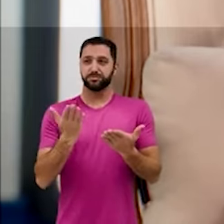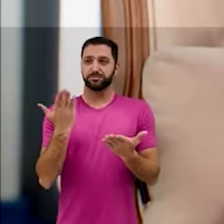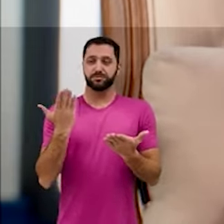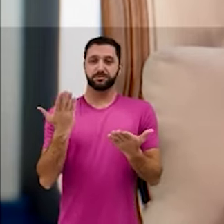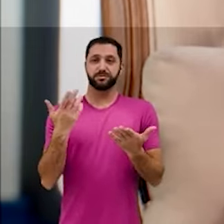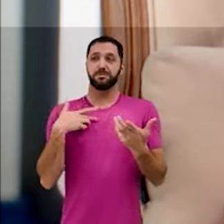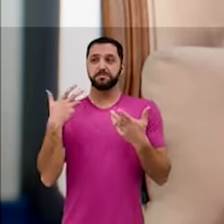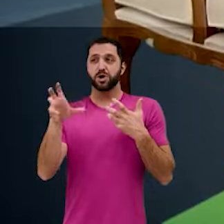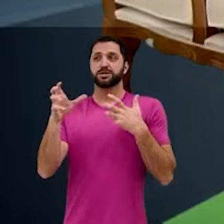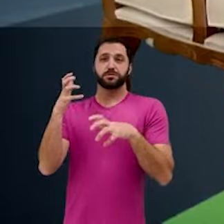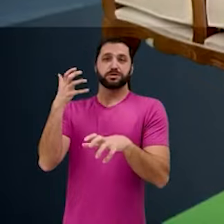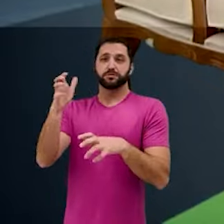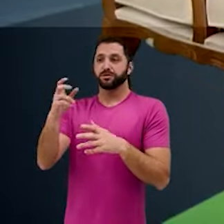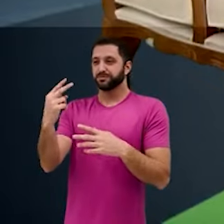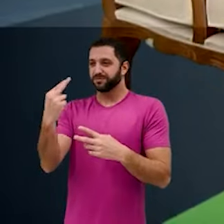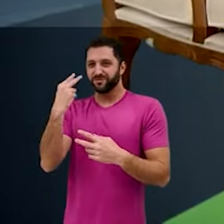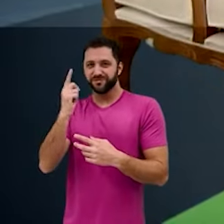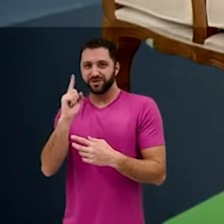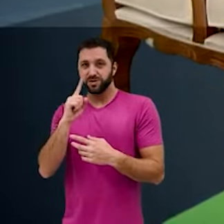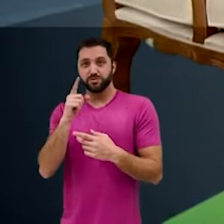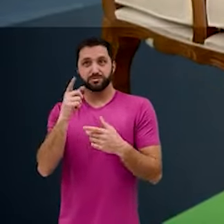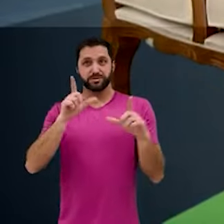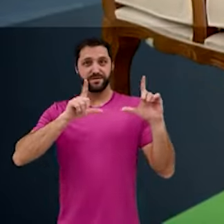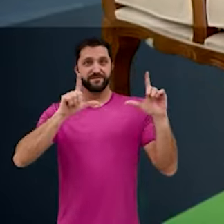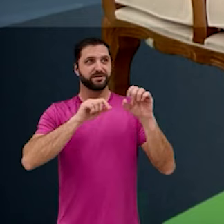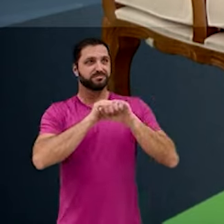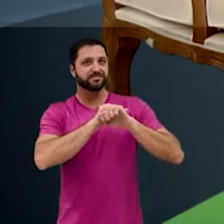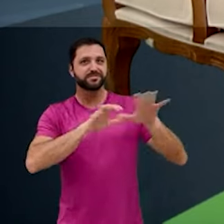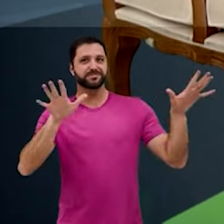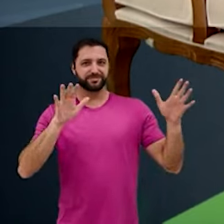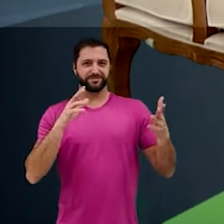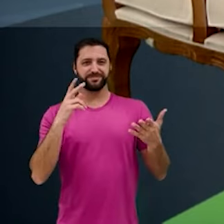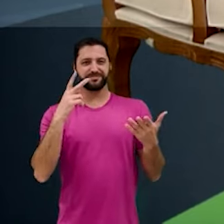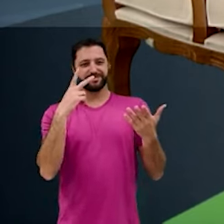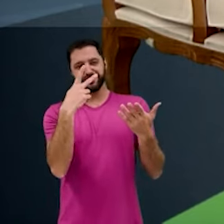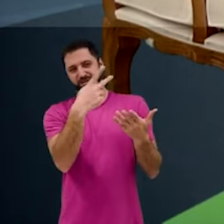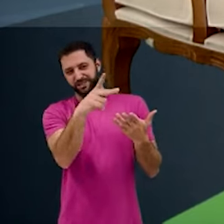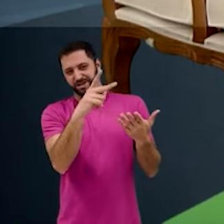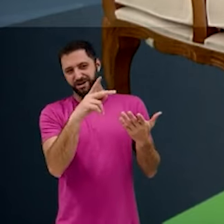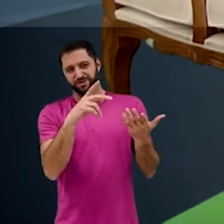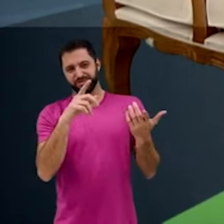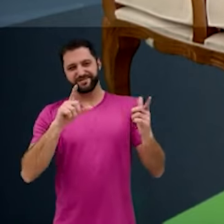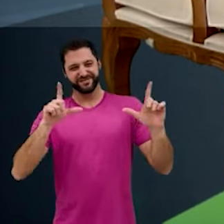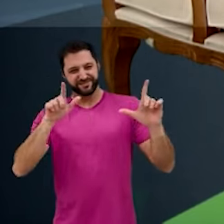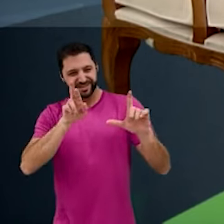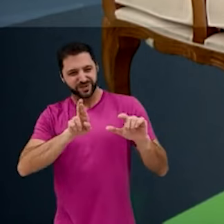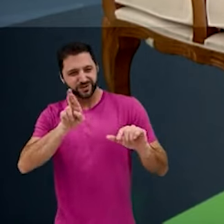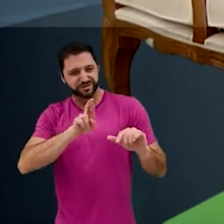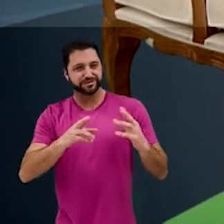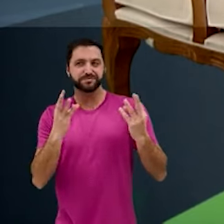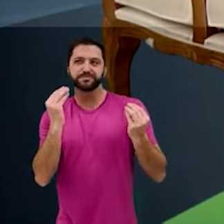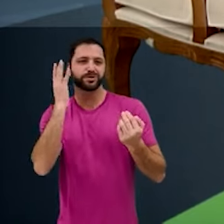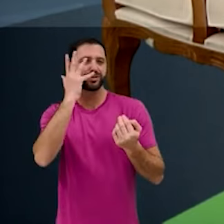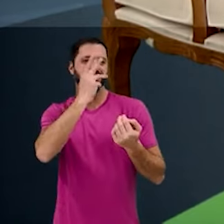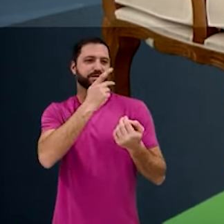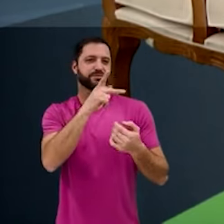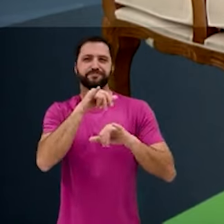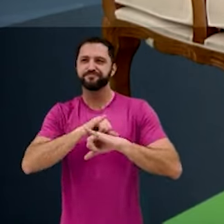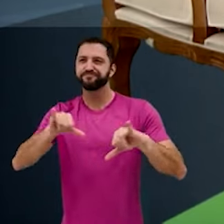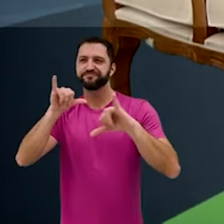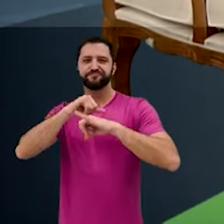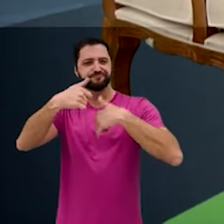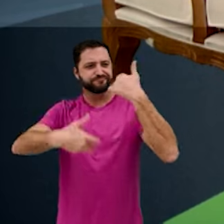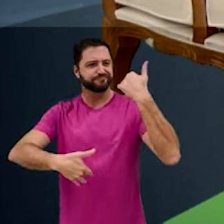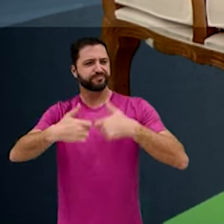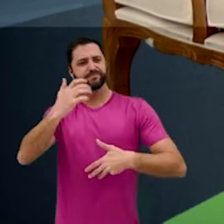eu não conseguiria levar e que você tem uma mensagem muito bonita também. O programa tem uma missão muito bonita. E isso é lindo de